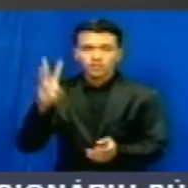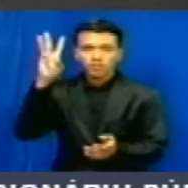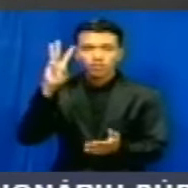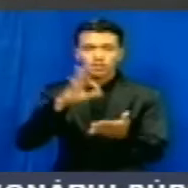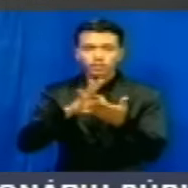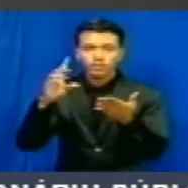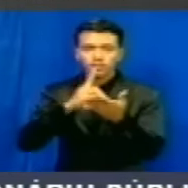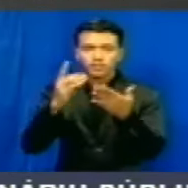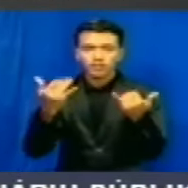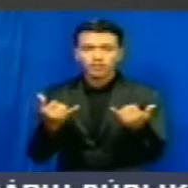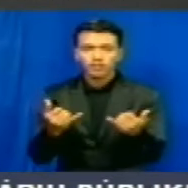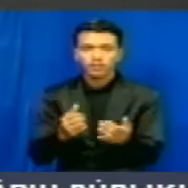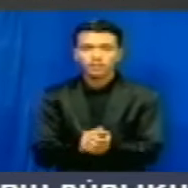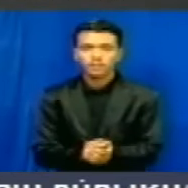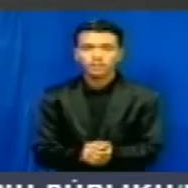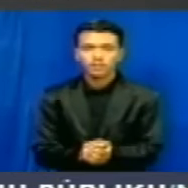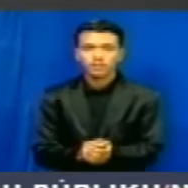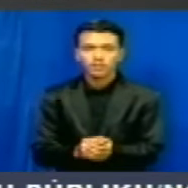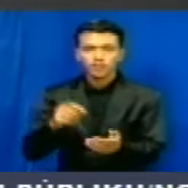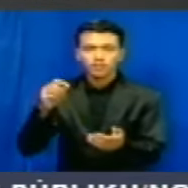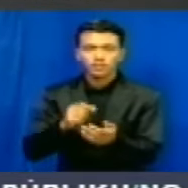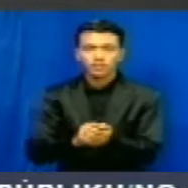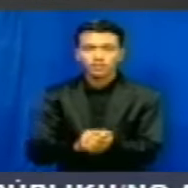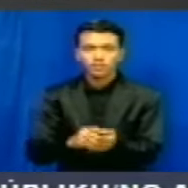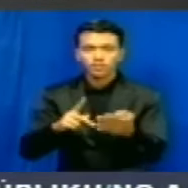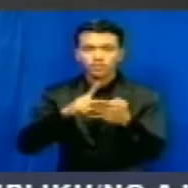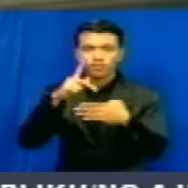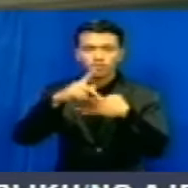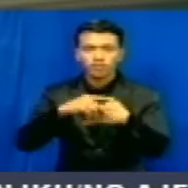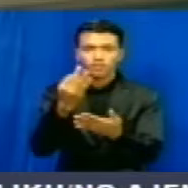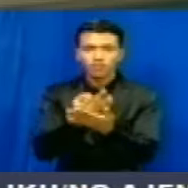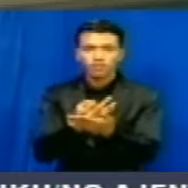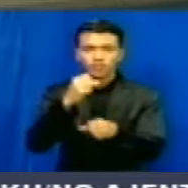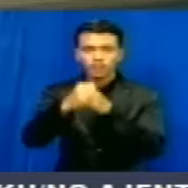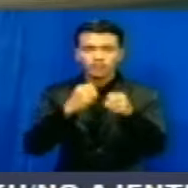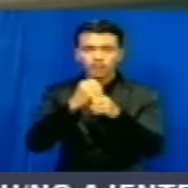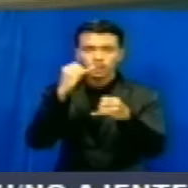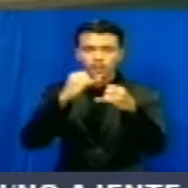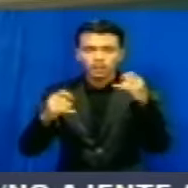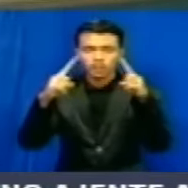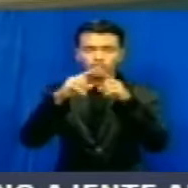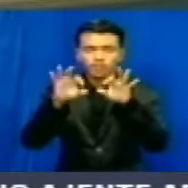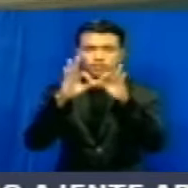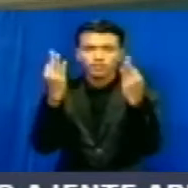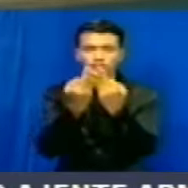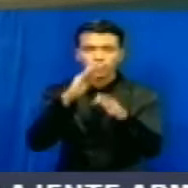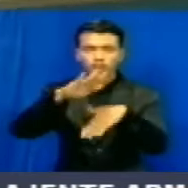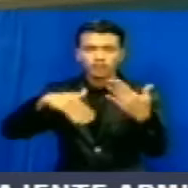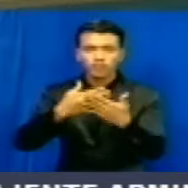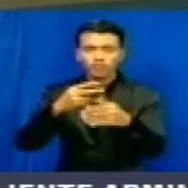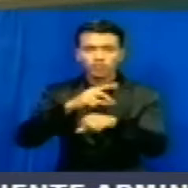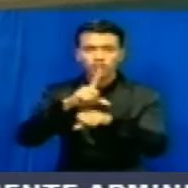Quarta-feira, semana, nem coordenador-geral, secretariado técnico, programa subsídio fim do ano para o Macaí e a território